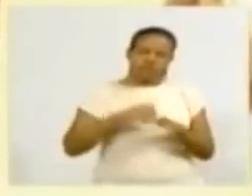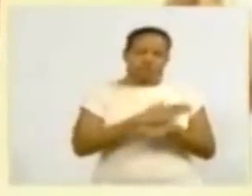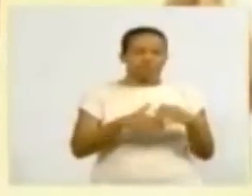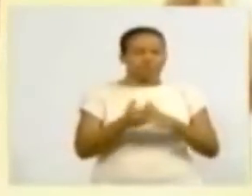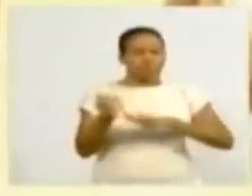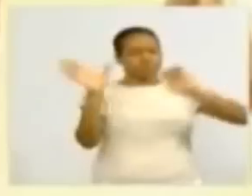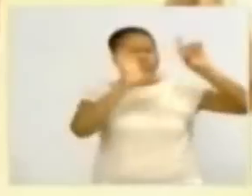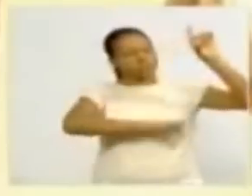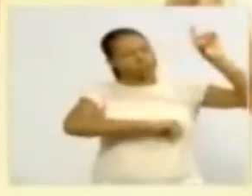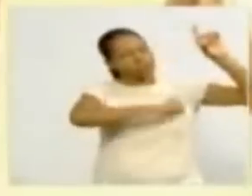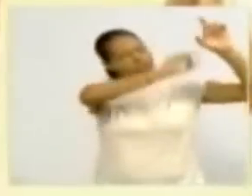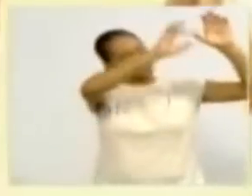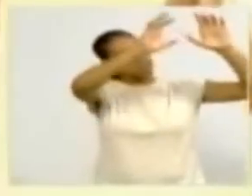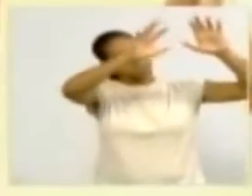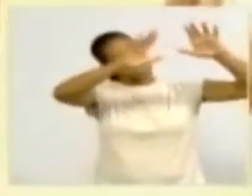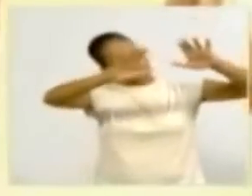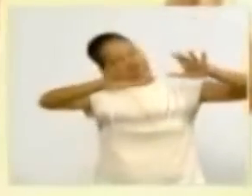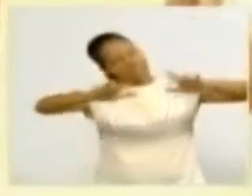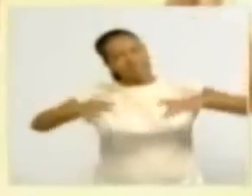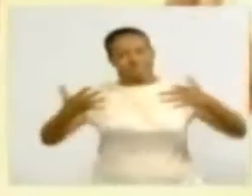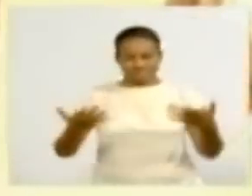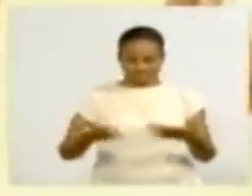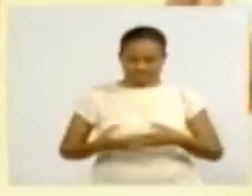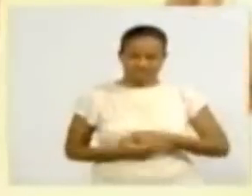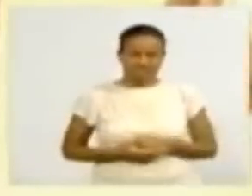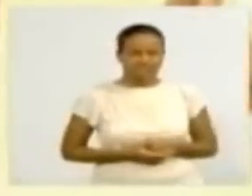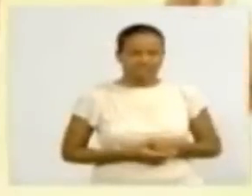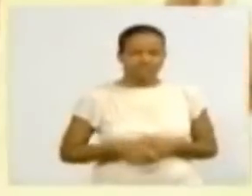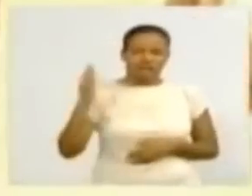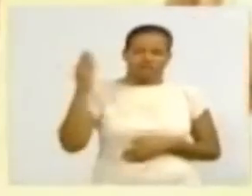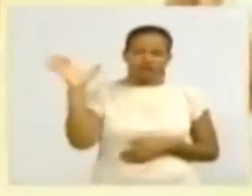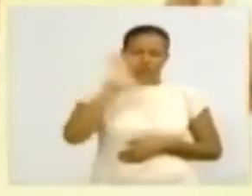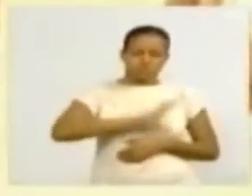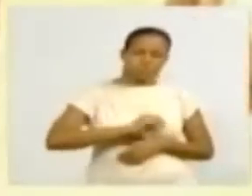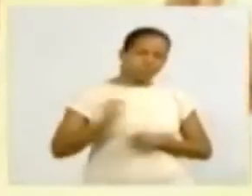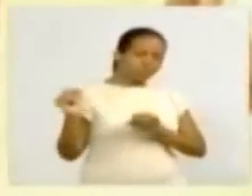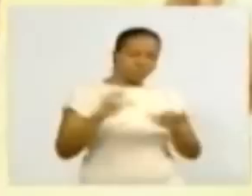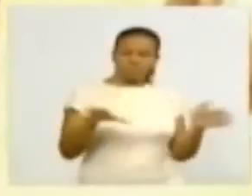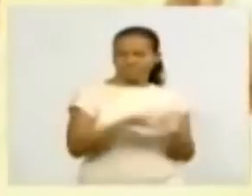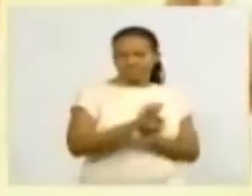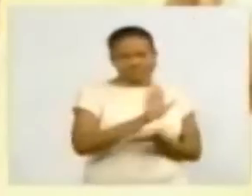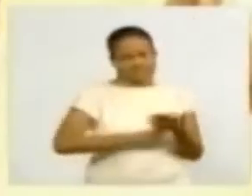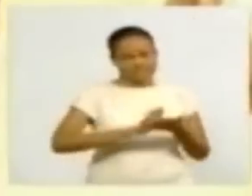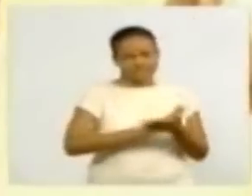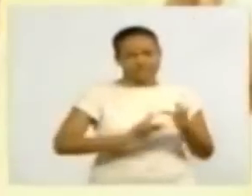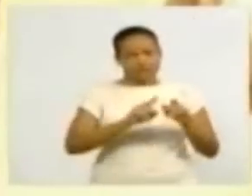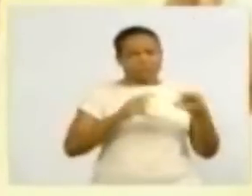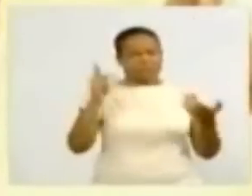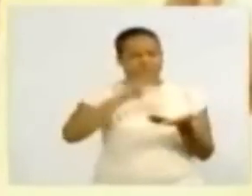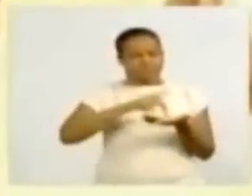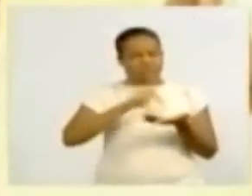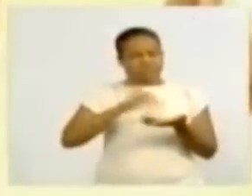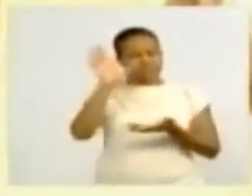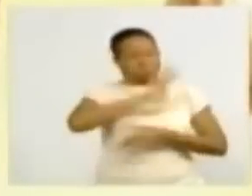nenhuma misericórdia não lhe será oferecida. Nenhuma falsa misericórdia vai lhe atingir, mas a